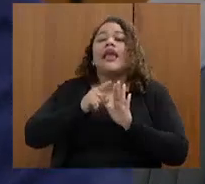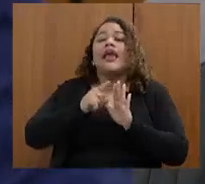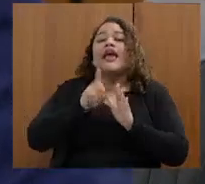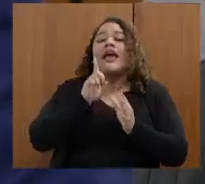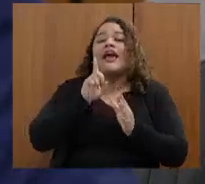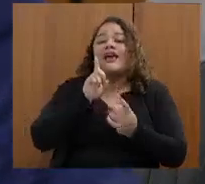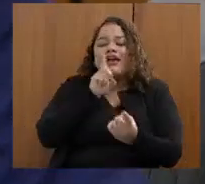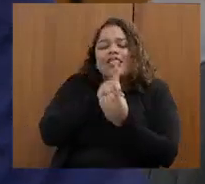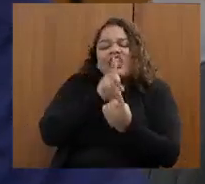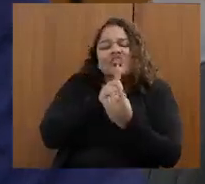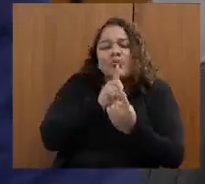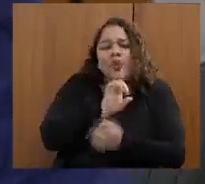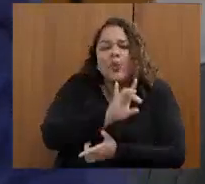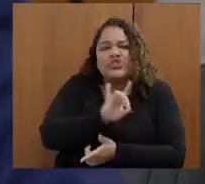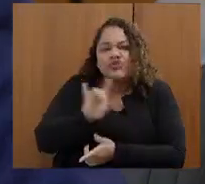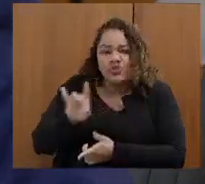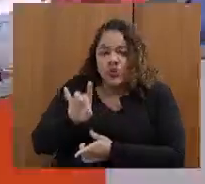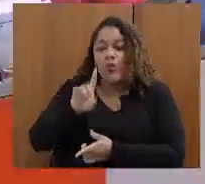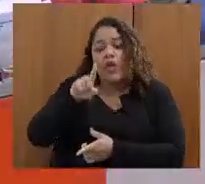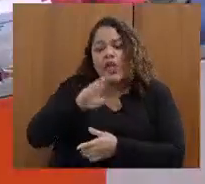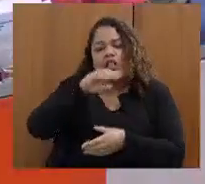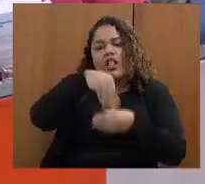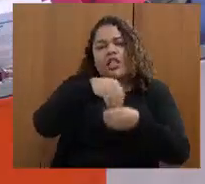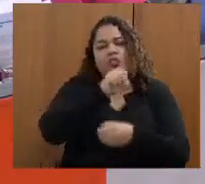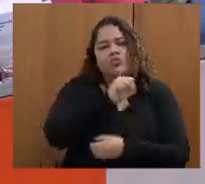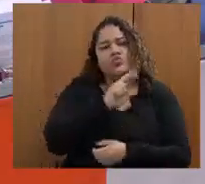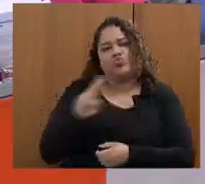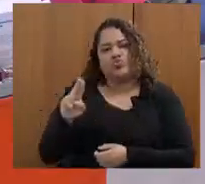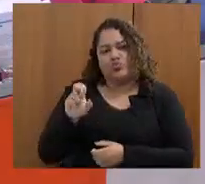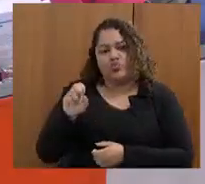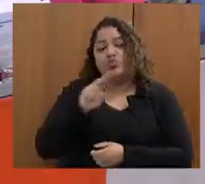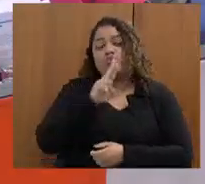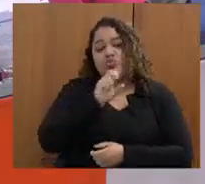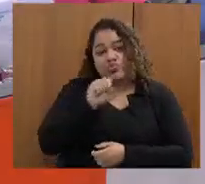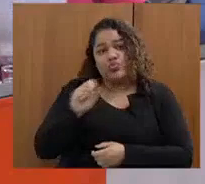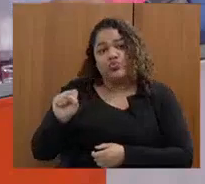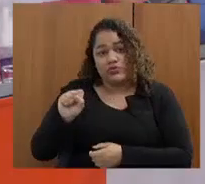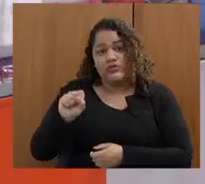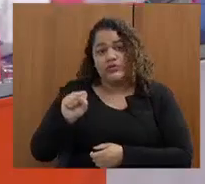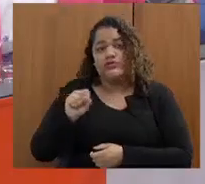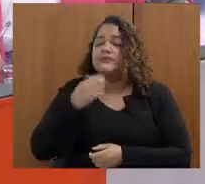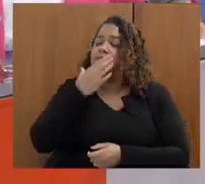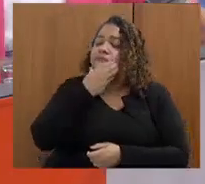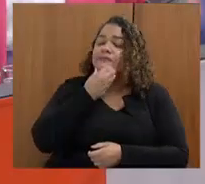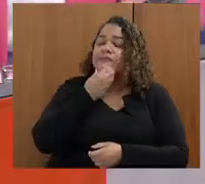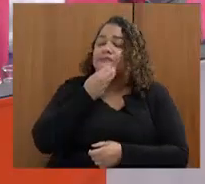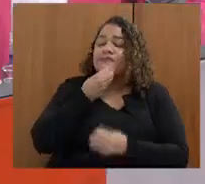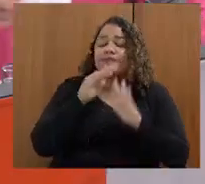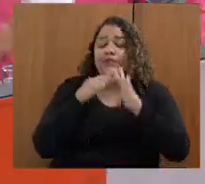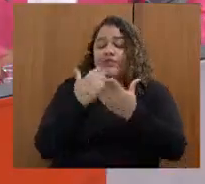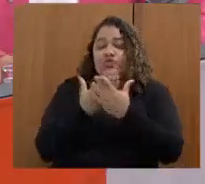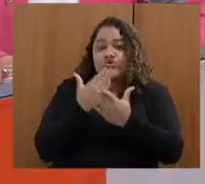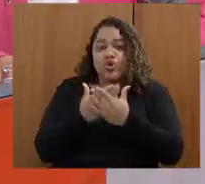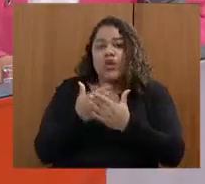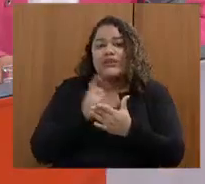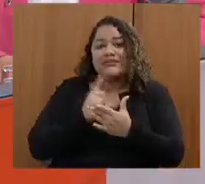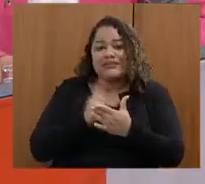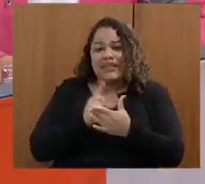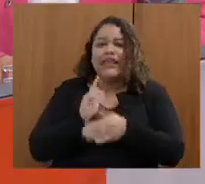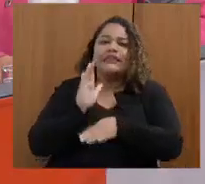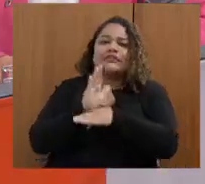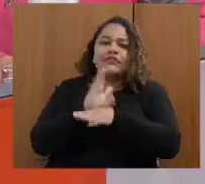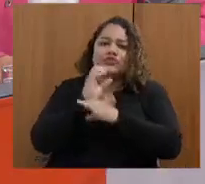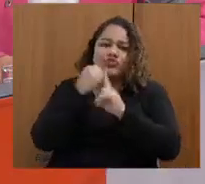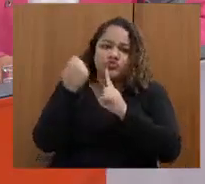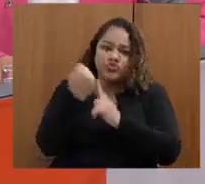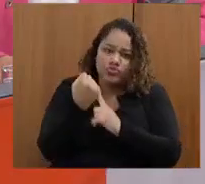desta rede é feito pelo SUS né as escolas fazem o trabalho com assistente social e o trabalho com